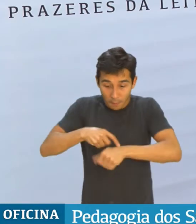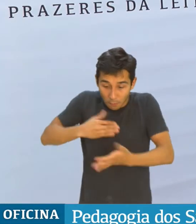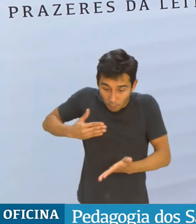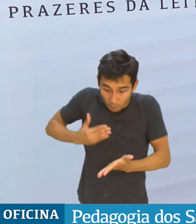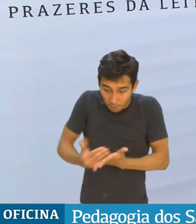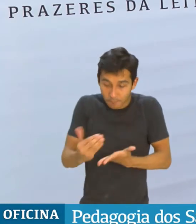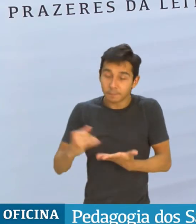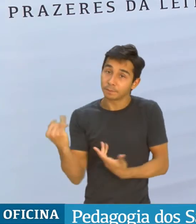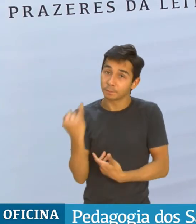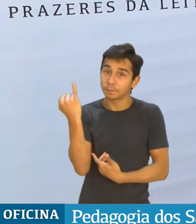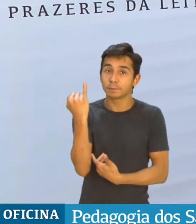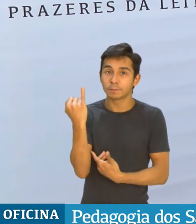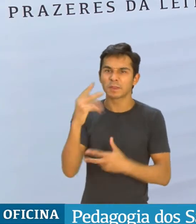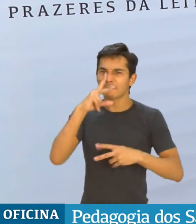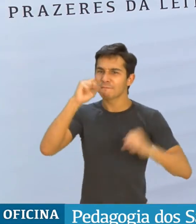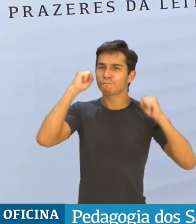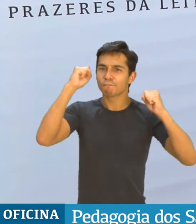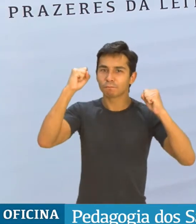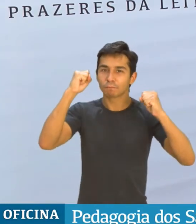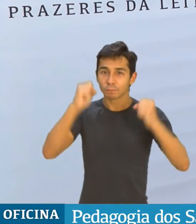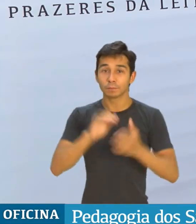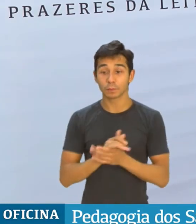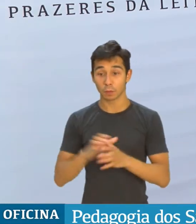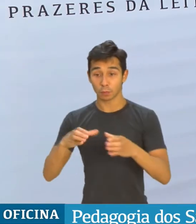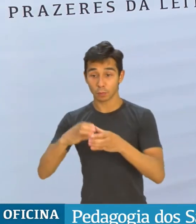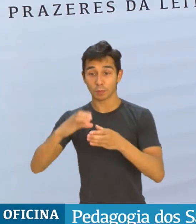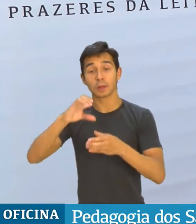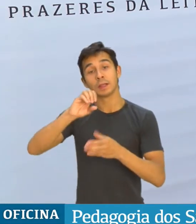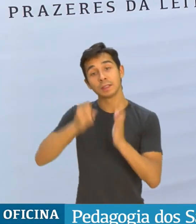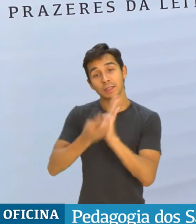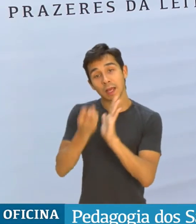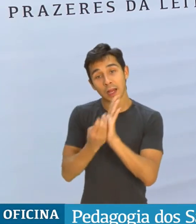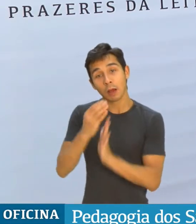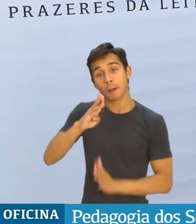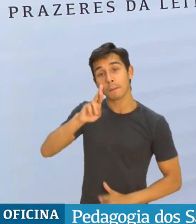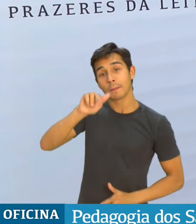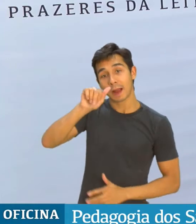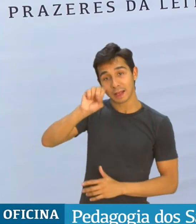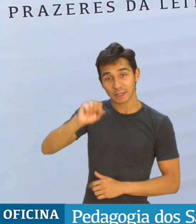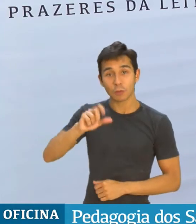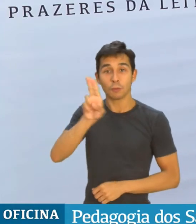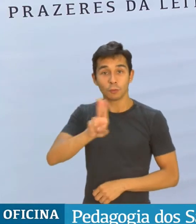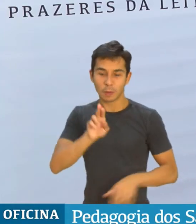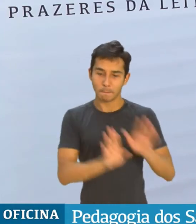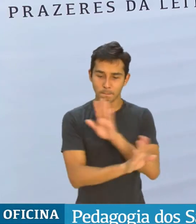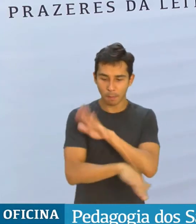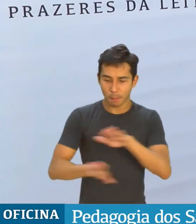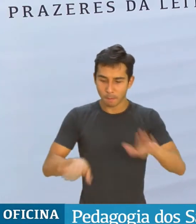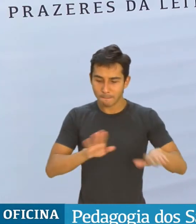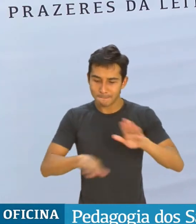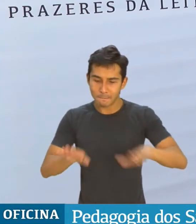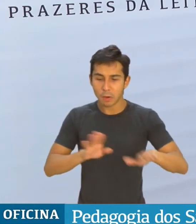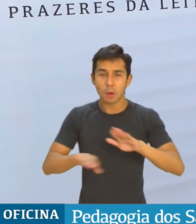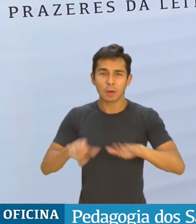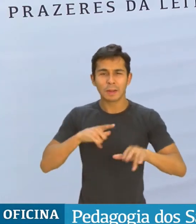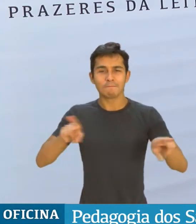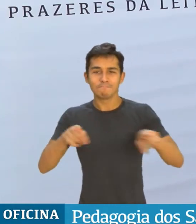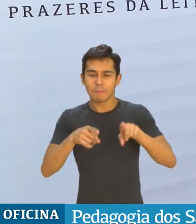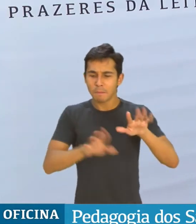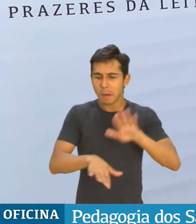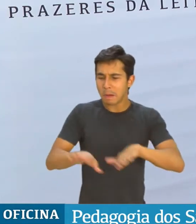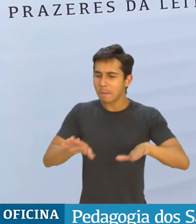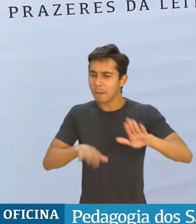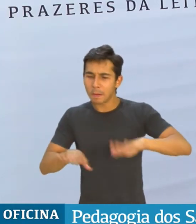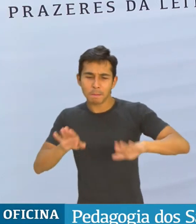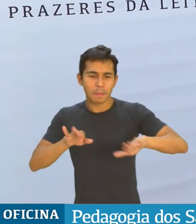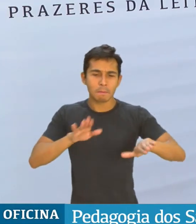coisa com os tambores, com o atabaque, com o alfaia, então eles começam tocando, né? Tambor, tambor, vai buscar quem